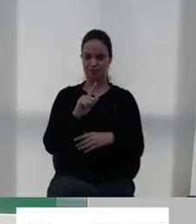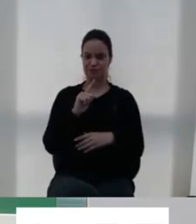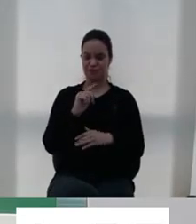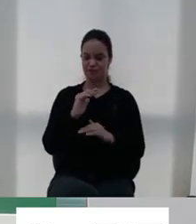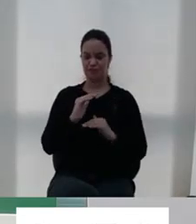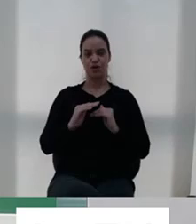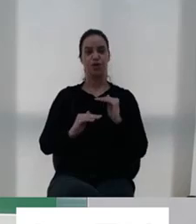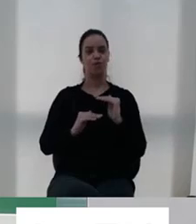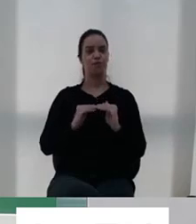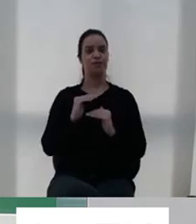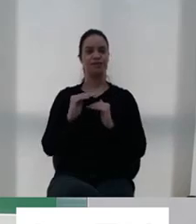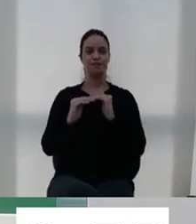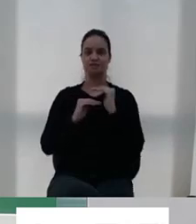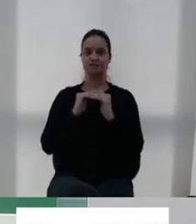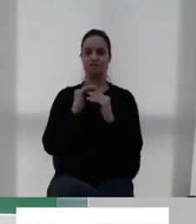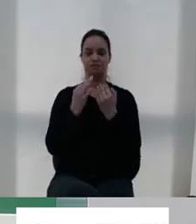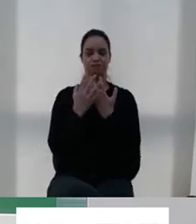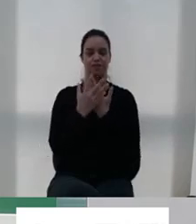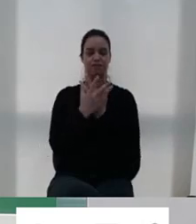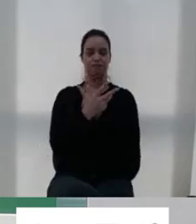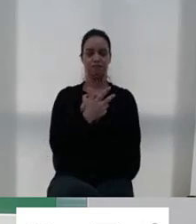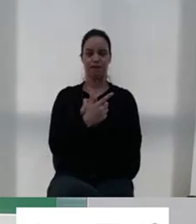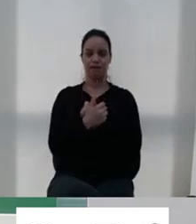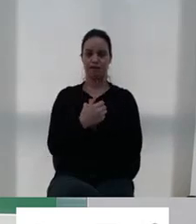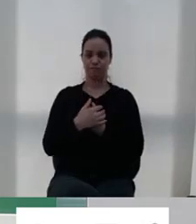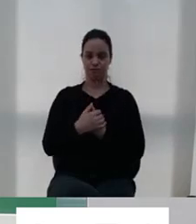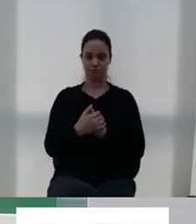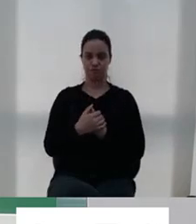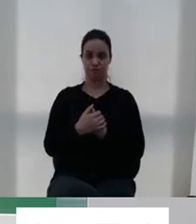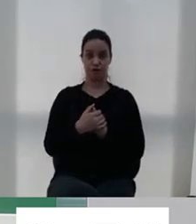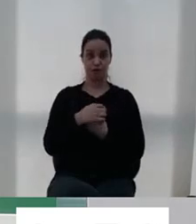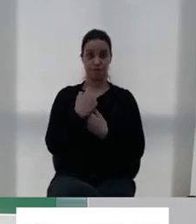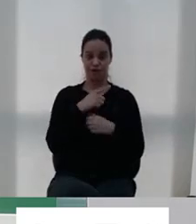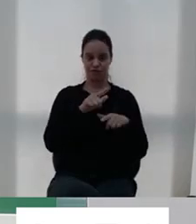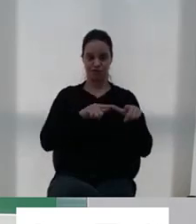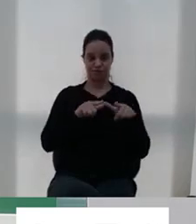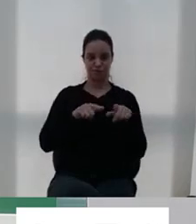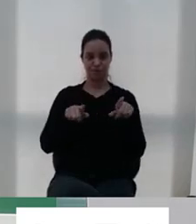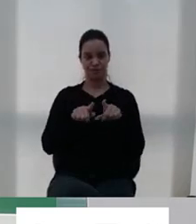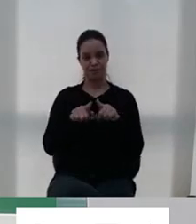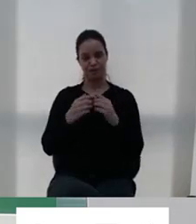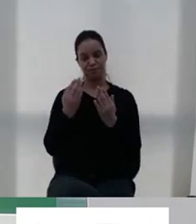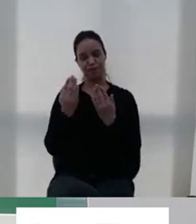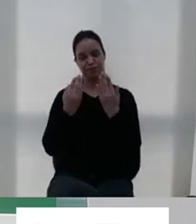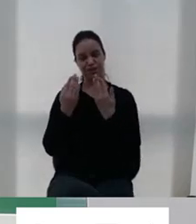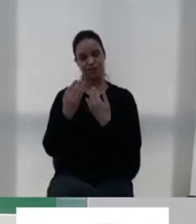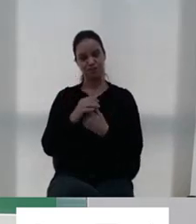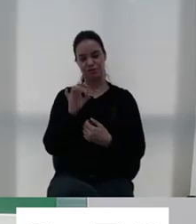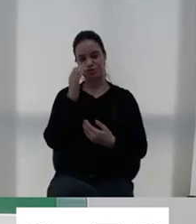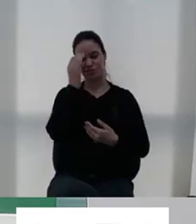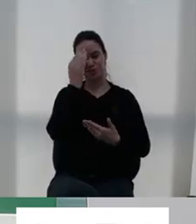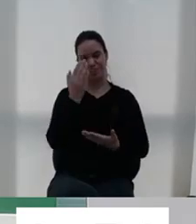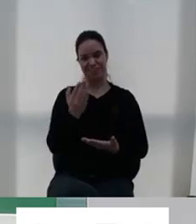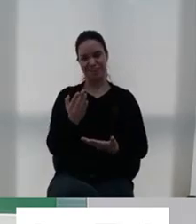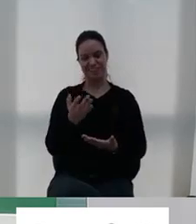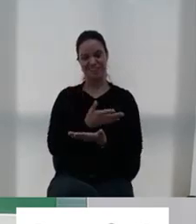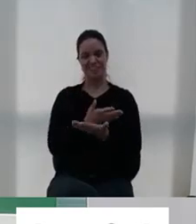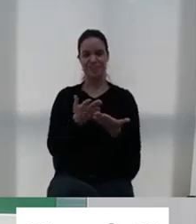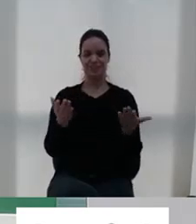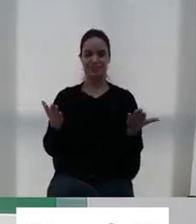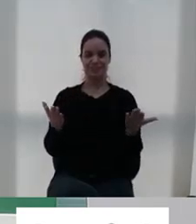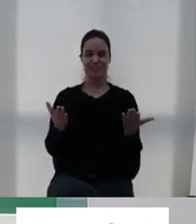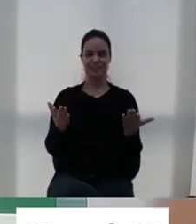né? Para todo o serviço, para todos os usuários. É só isso, gostaria muito de agradecer a vinda de todos vocês